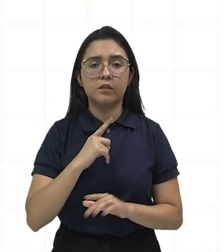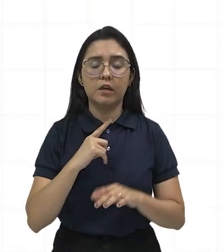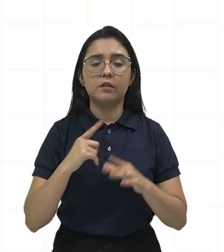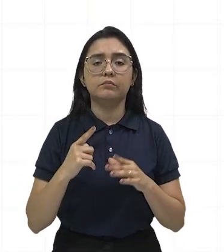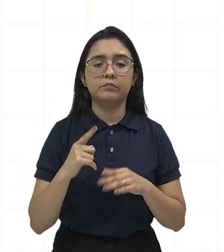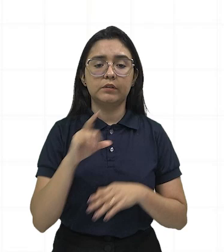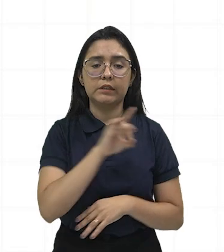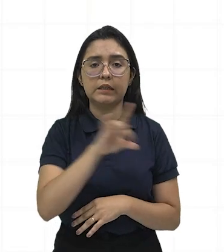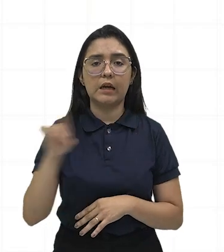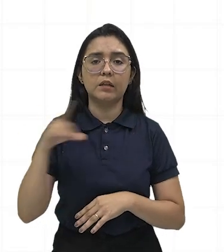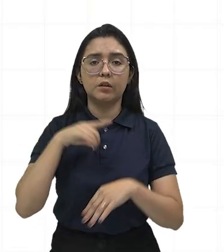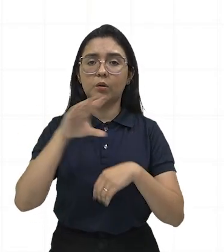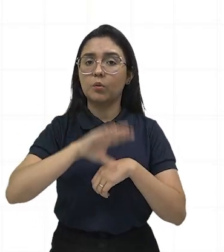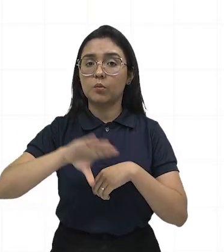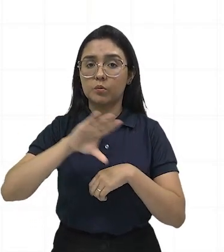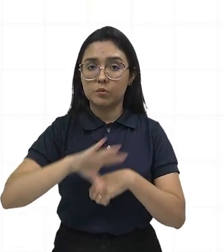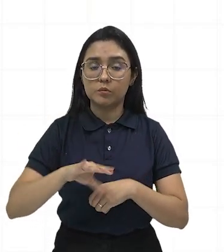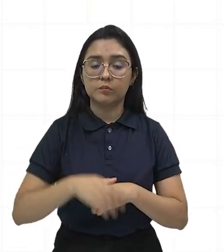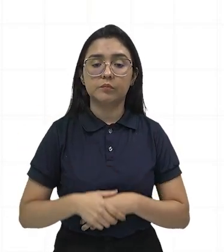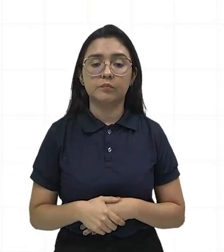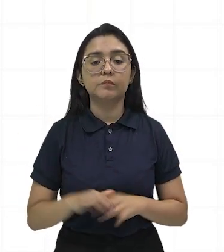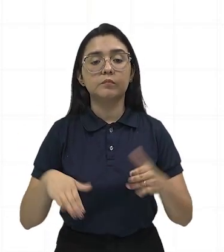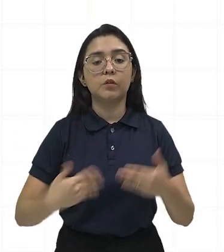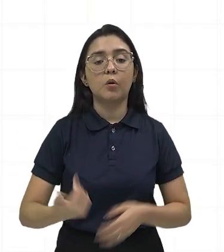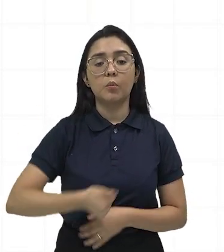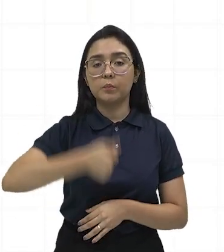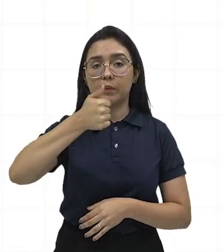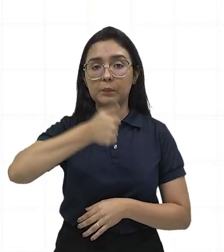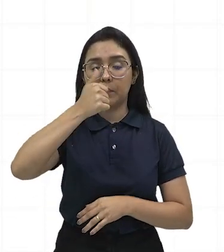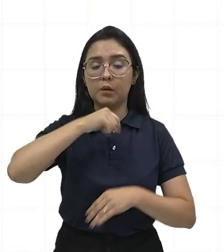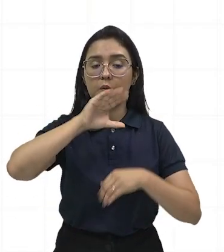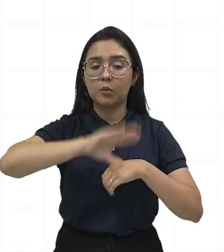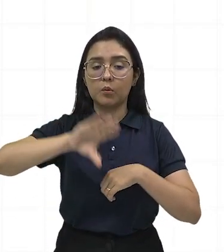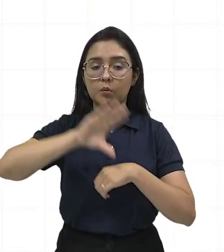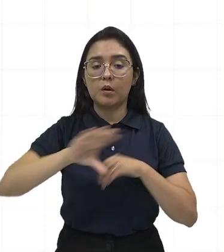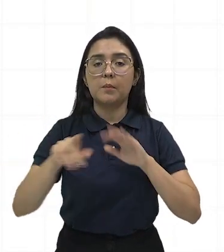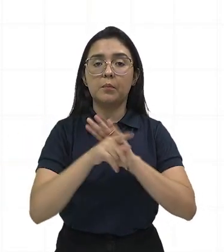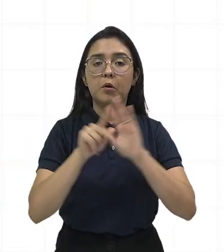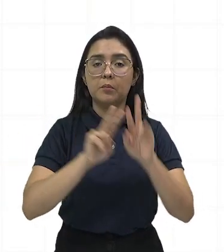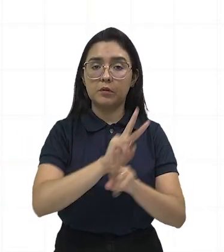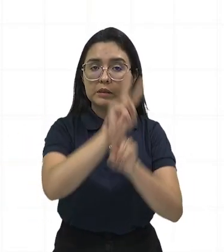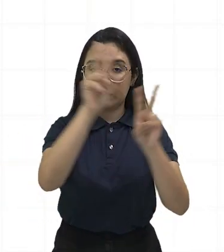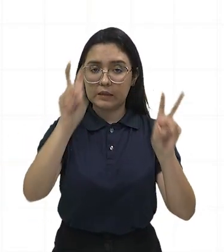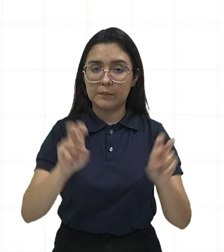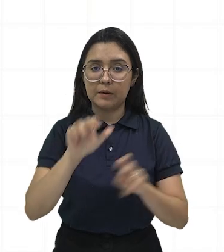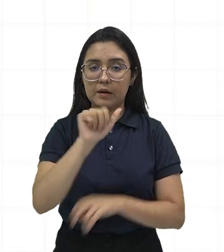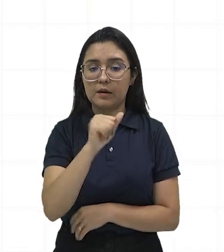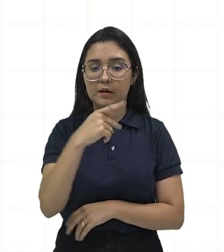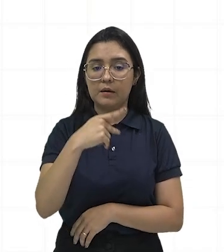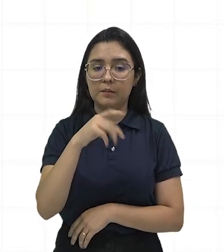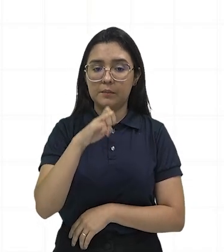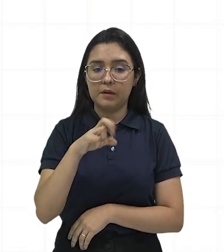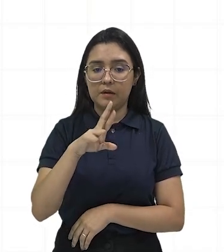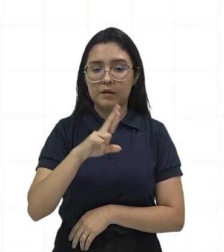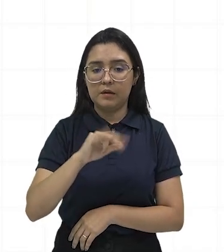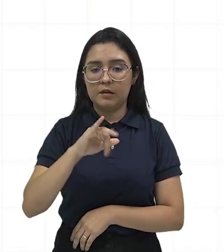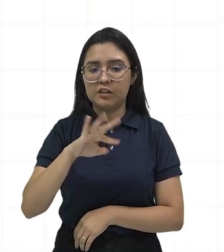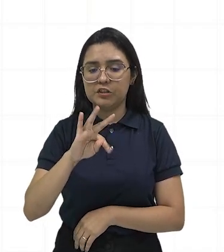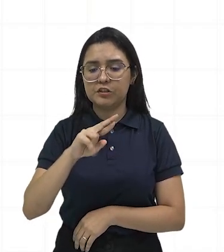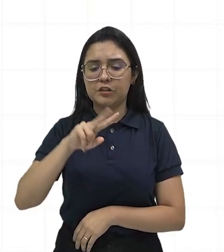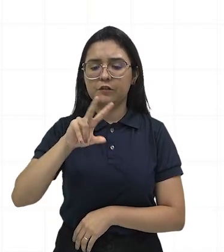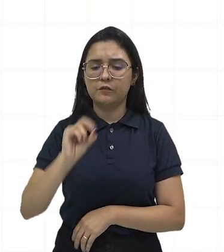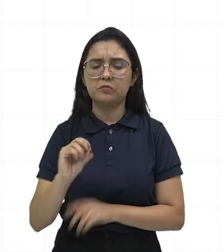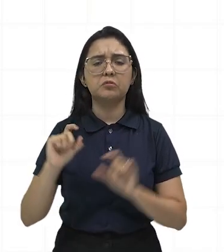oferecidos em cada curso. Então, o primeiro curso é um curso sobre aperitivo, né? O que são esses